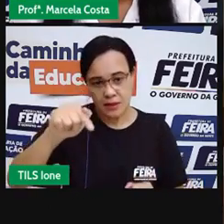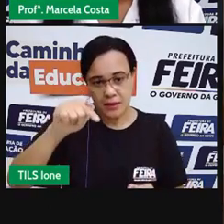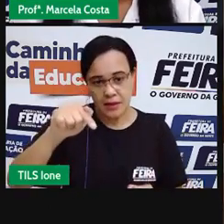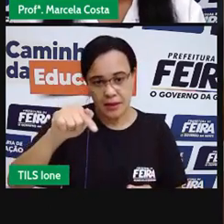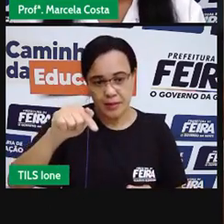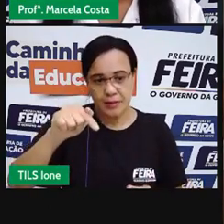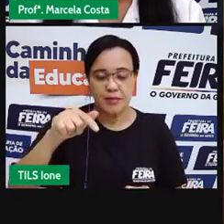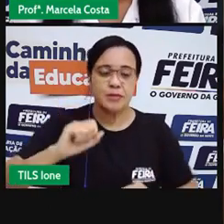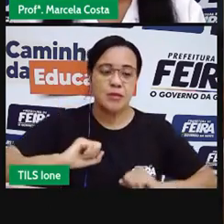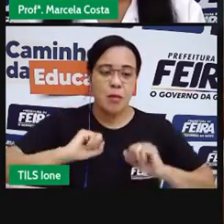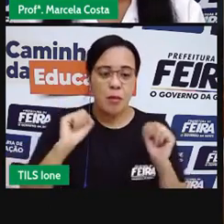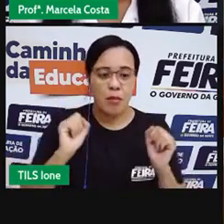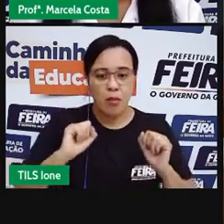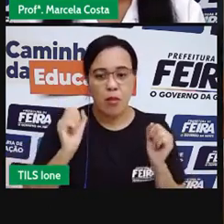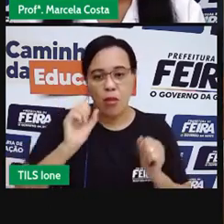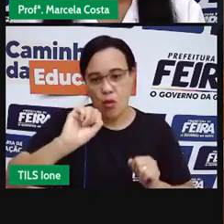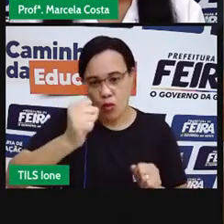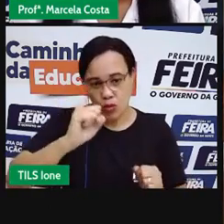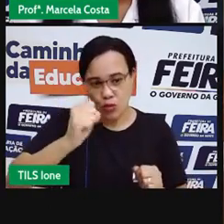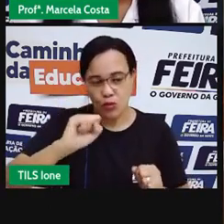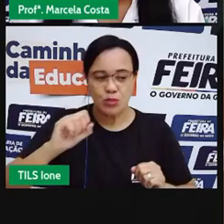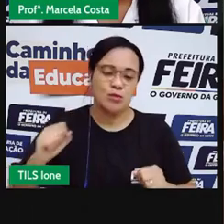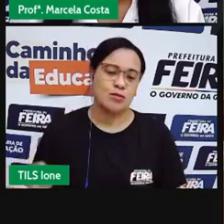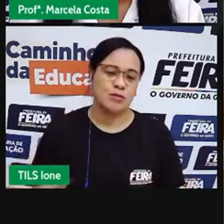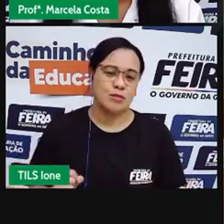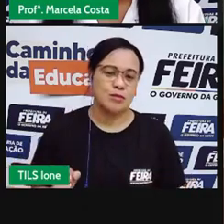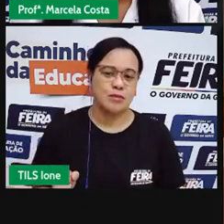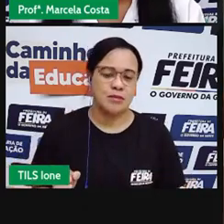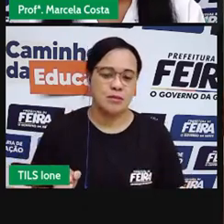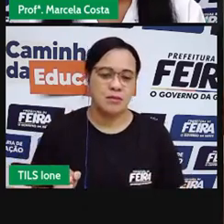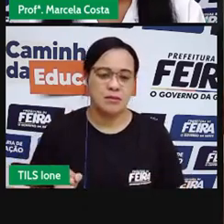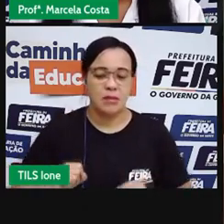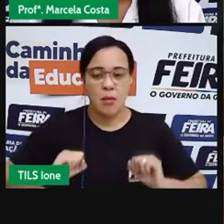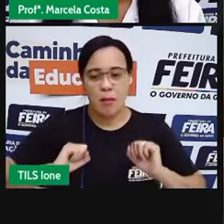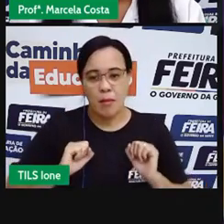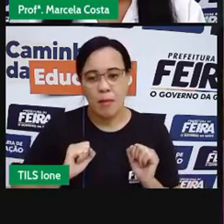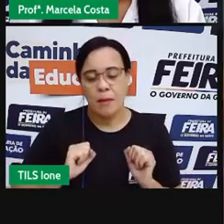bota sete, bota oito,